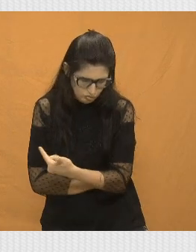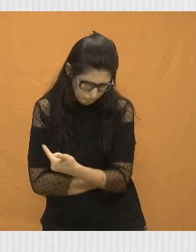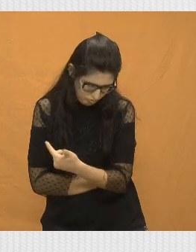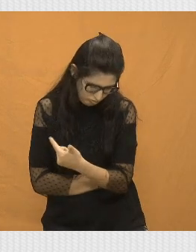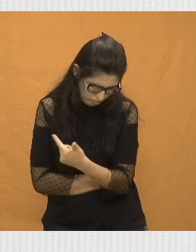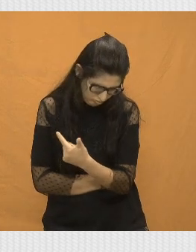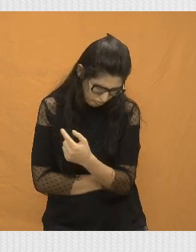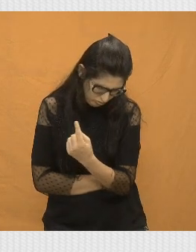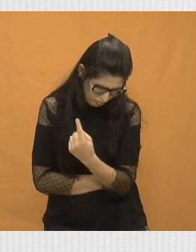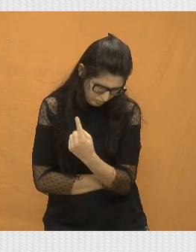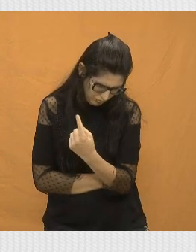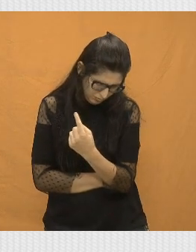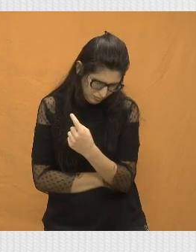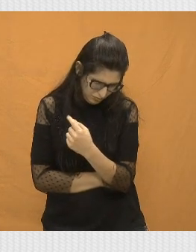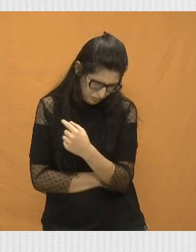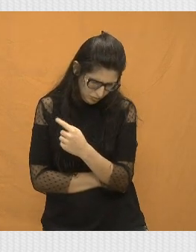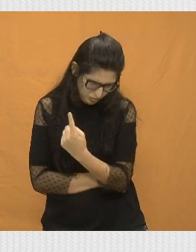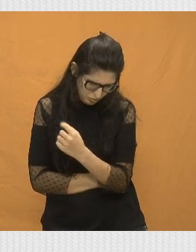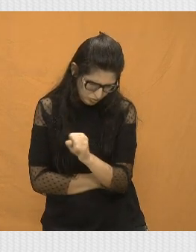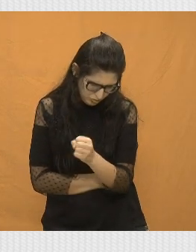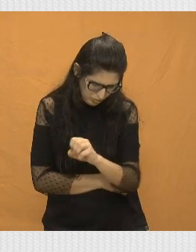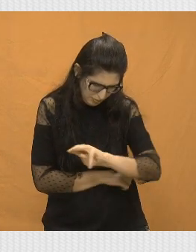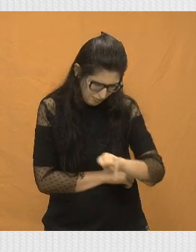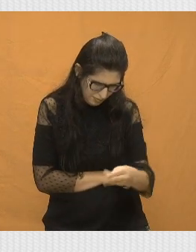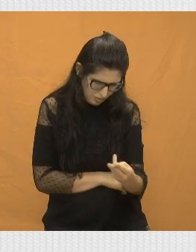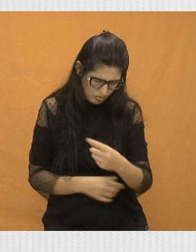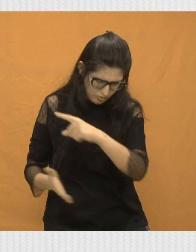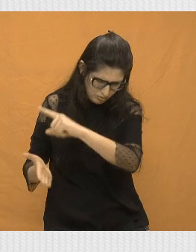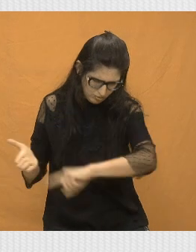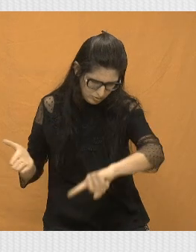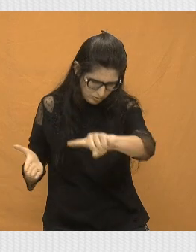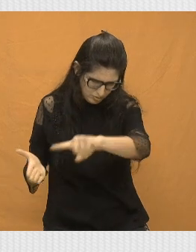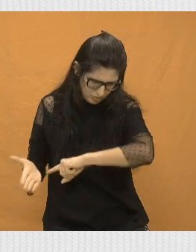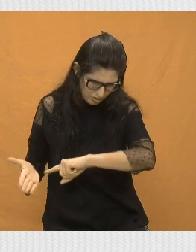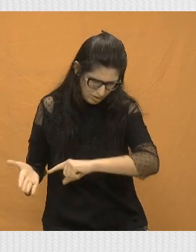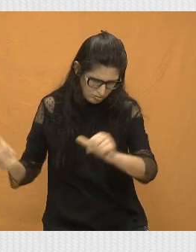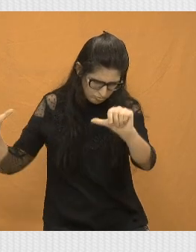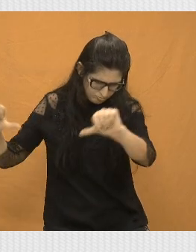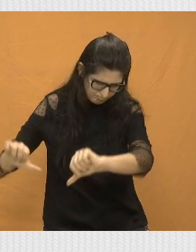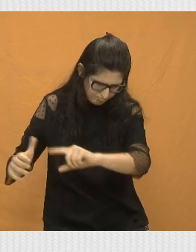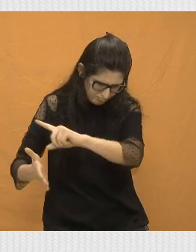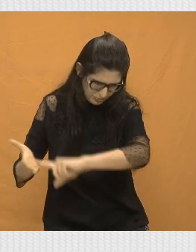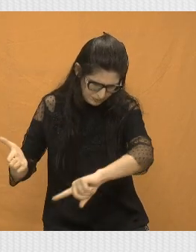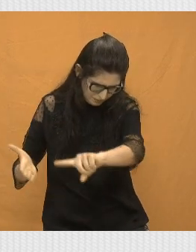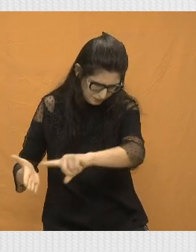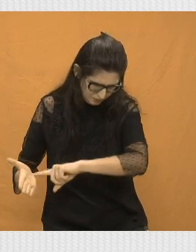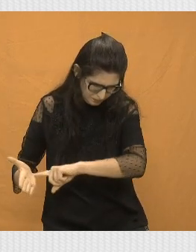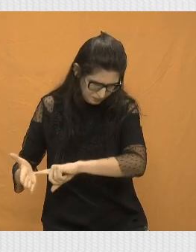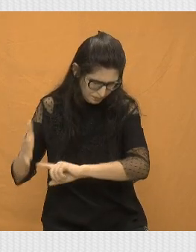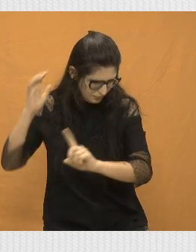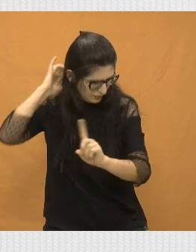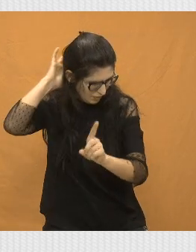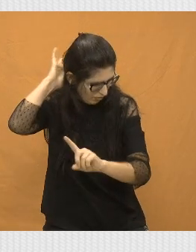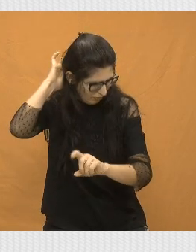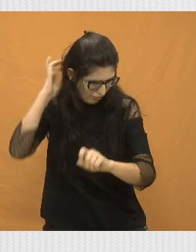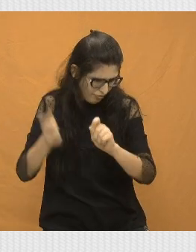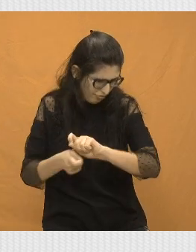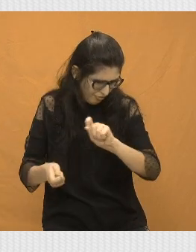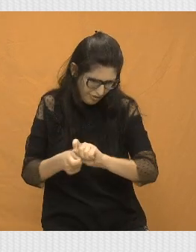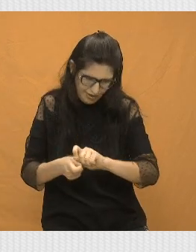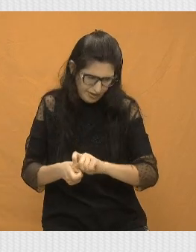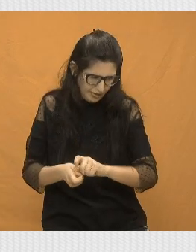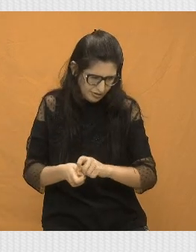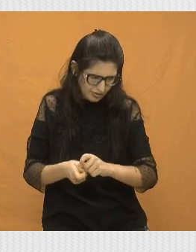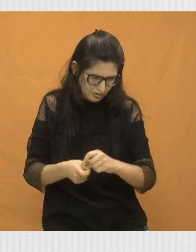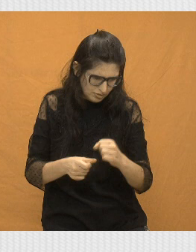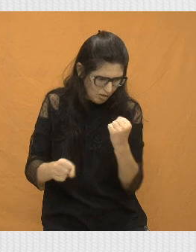18.659.000 e cancelado, porventura não foi consolidado o serviço ou a entrega do